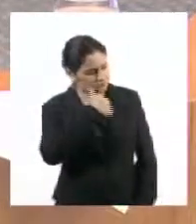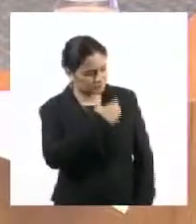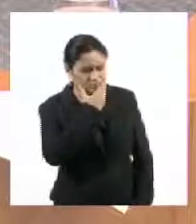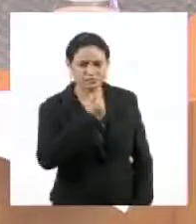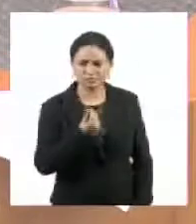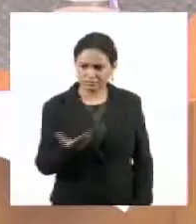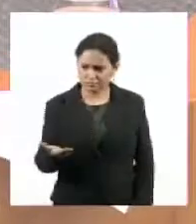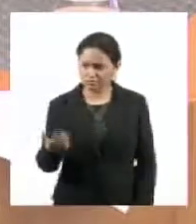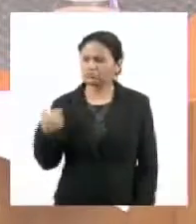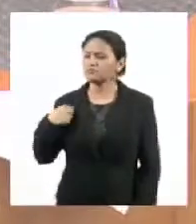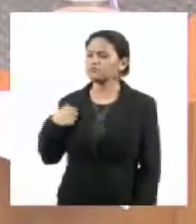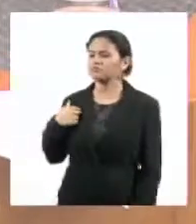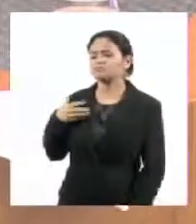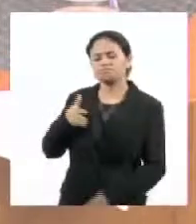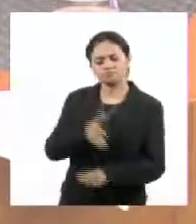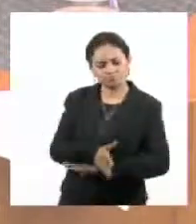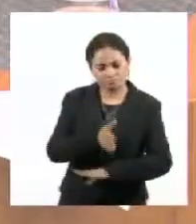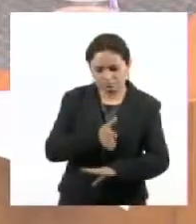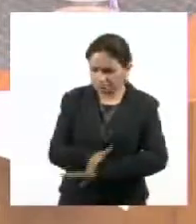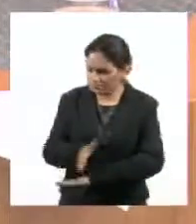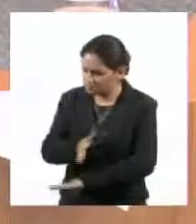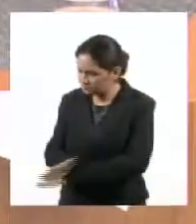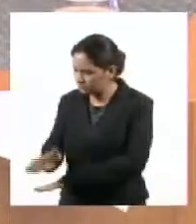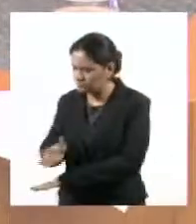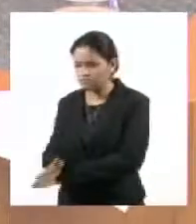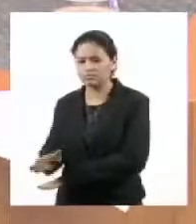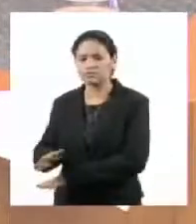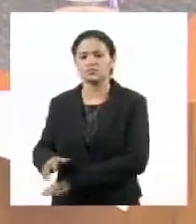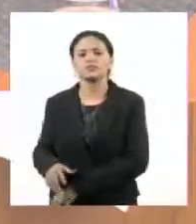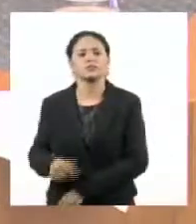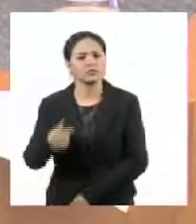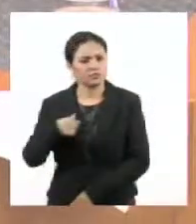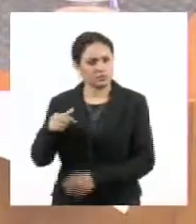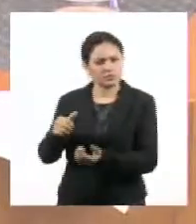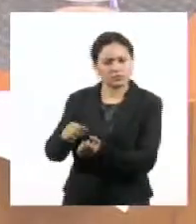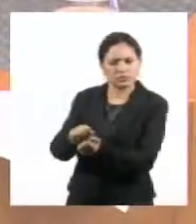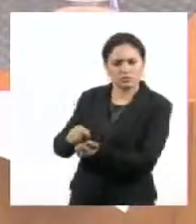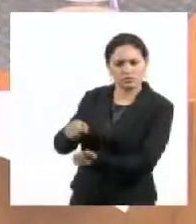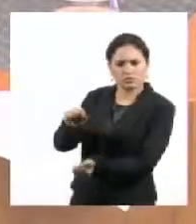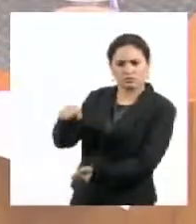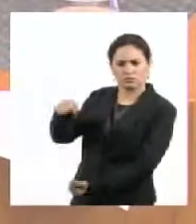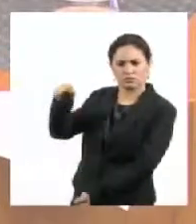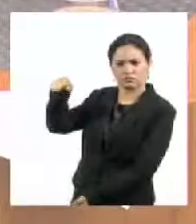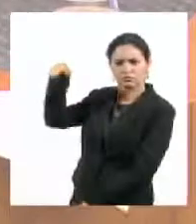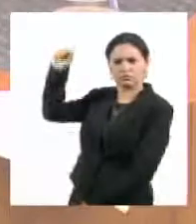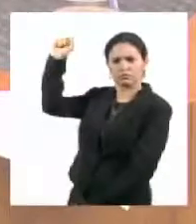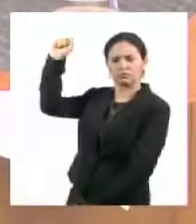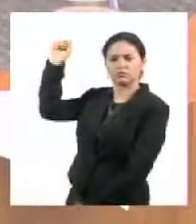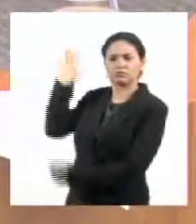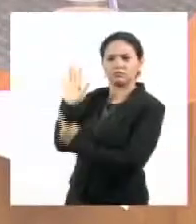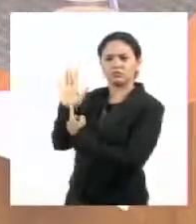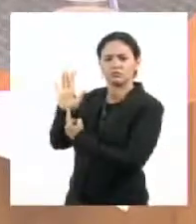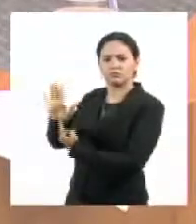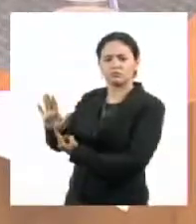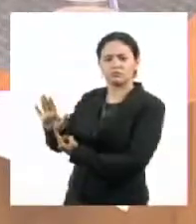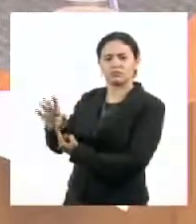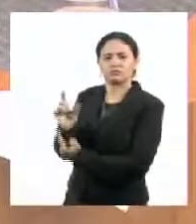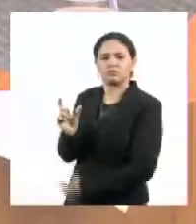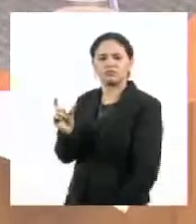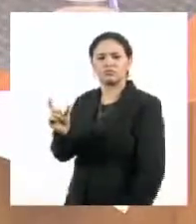durante as minhas andanças, eu andava com o banner, eu andava com os meus panfletos, com a